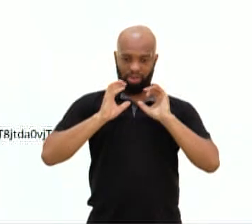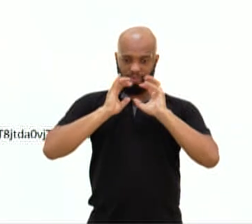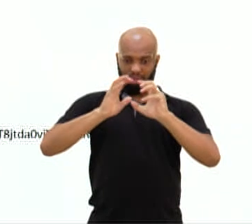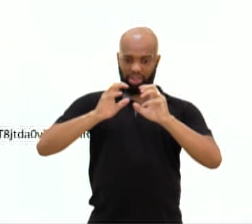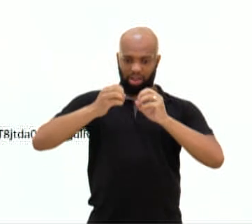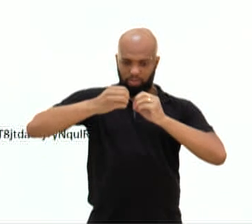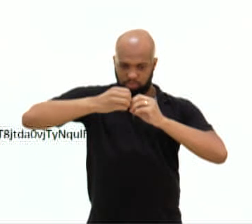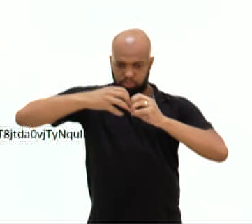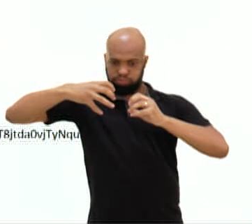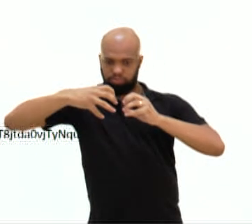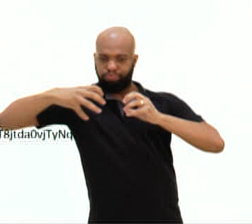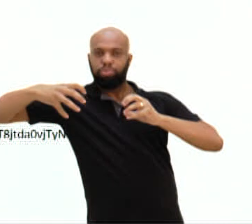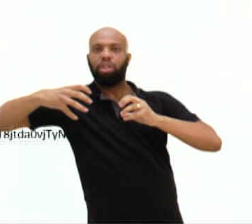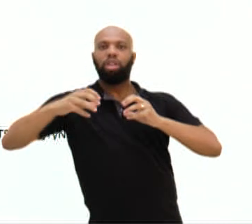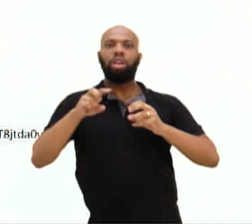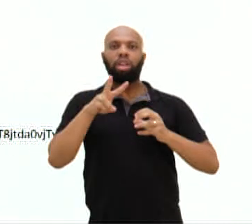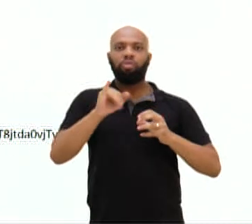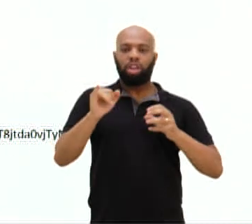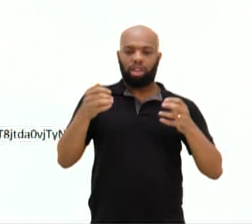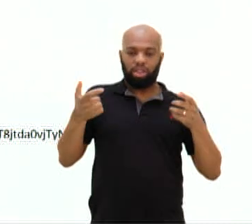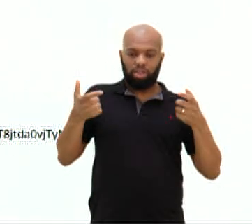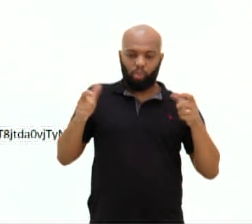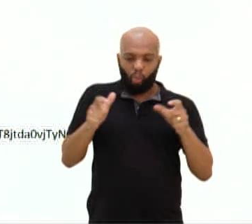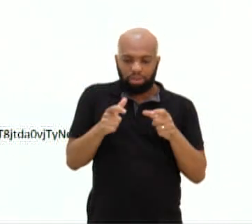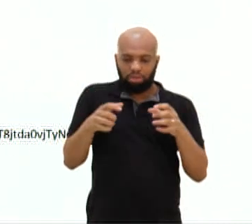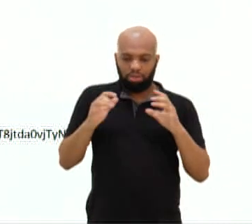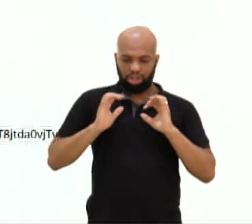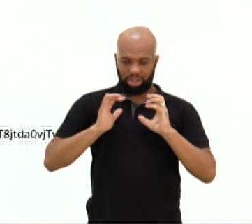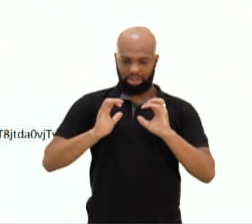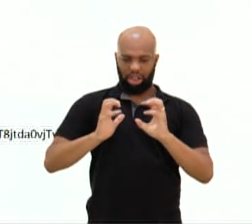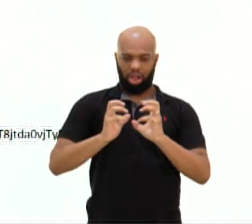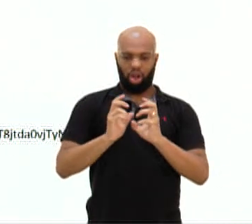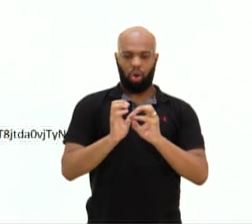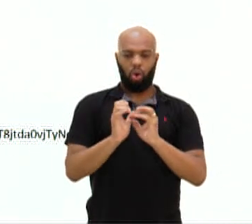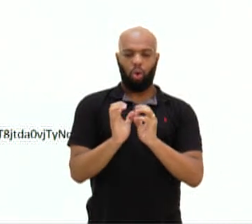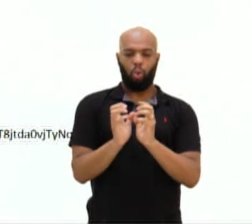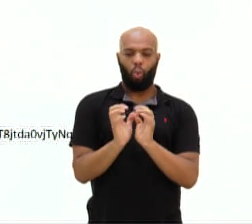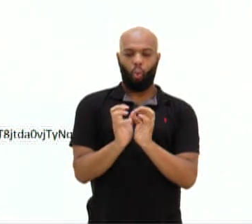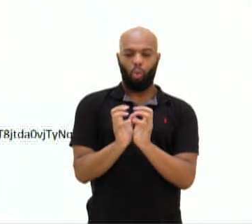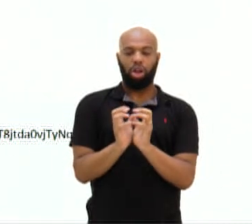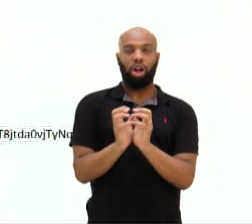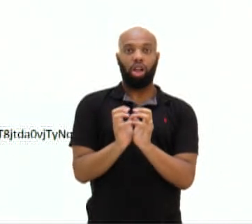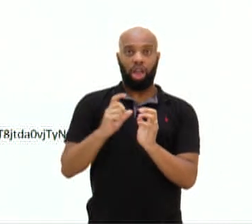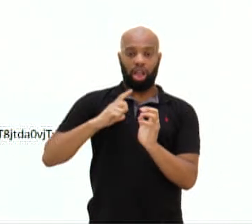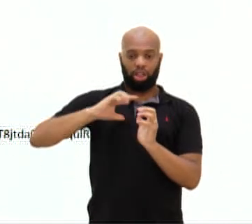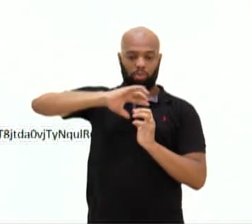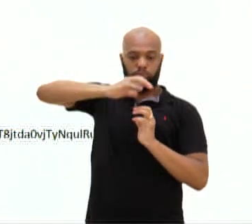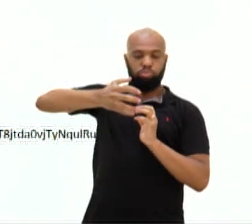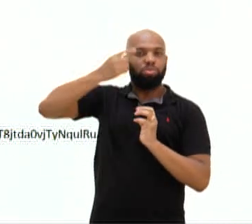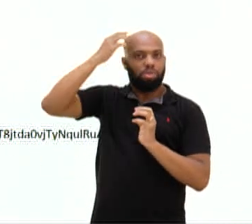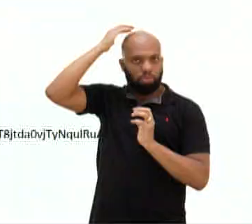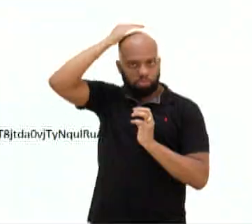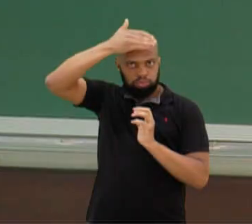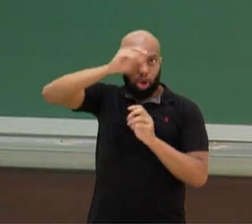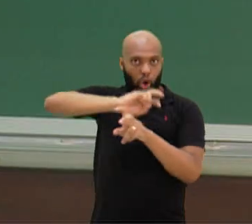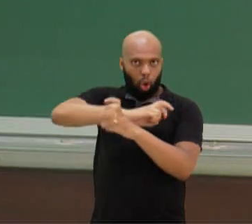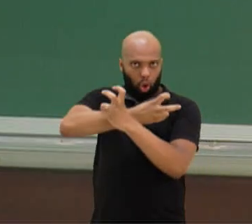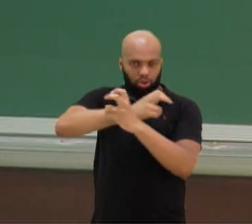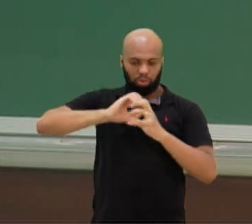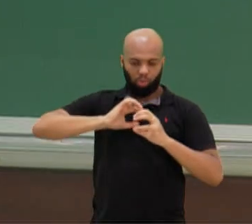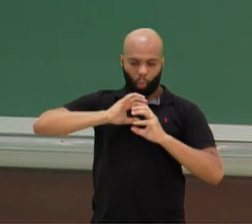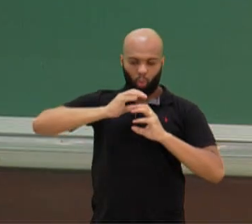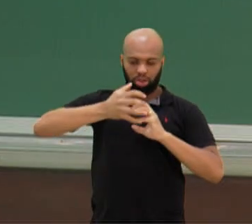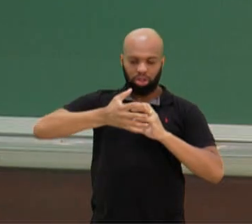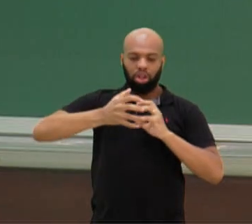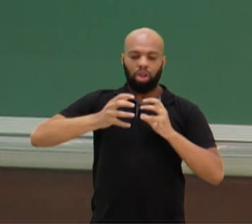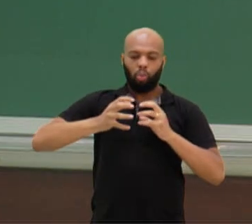nelas. Então, isso vai diminuindo o volume do cérebro. Se você diminui o volume do cérebro, você também diminui o volume do crânio, porque em crianças